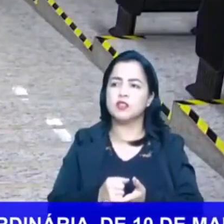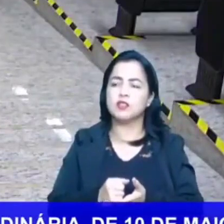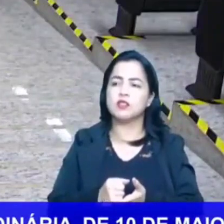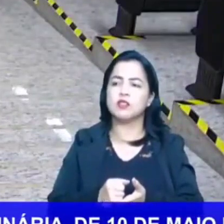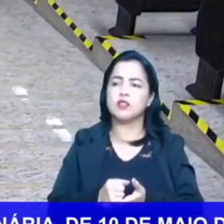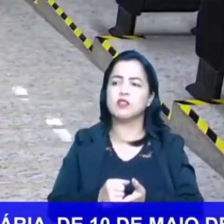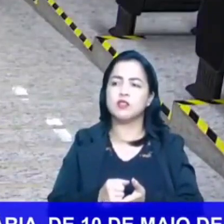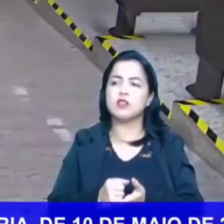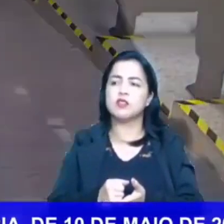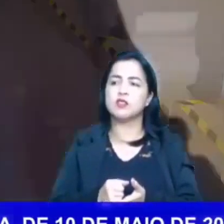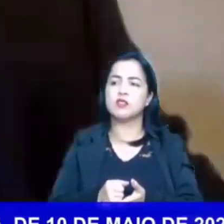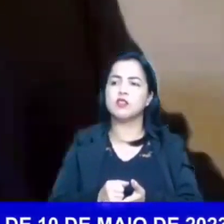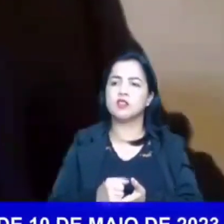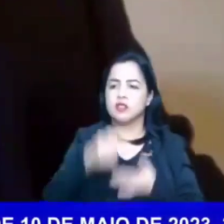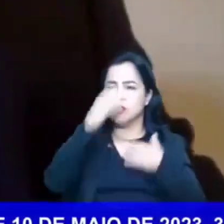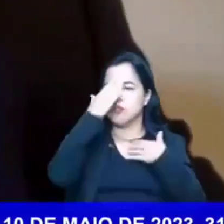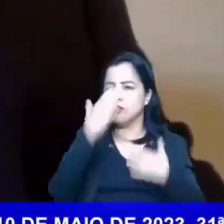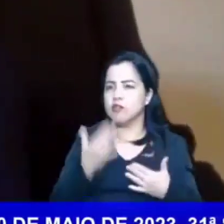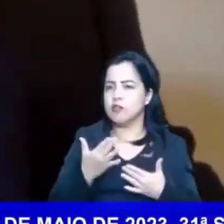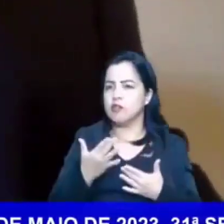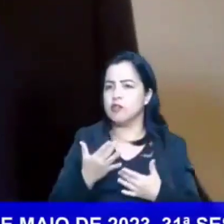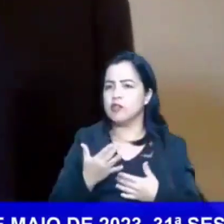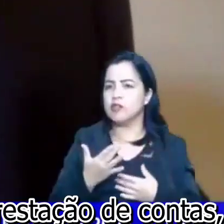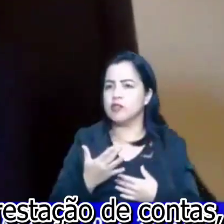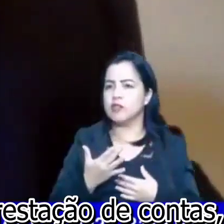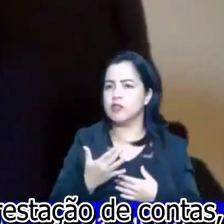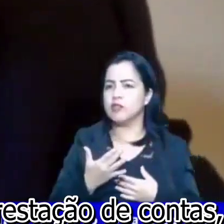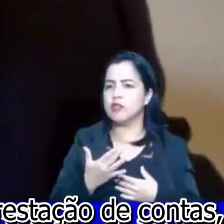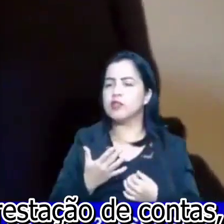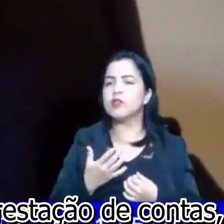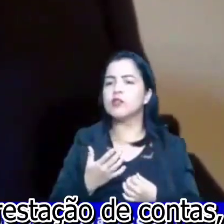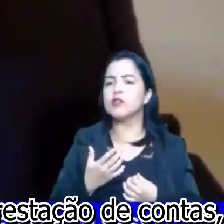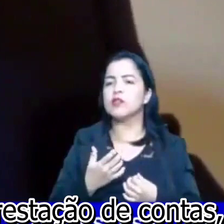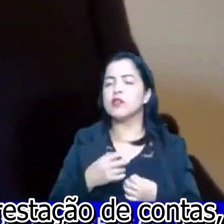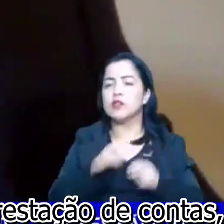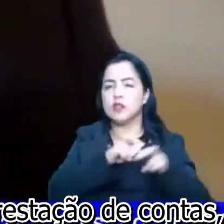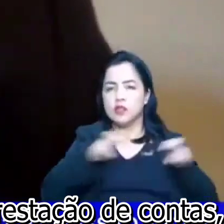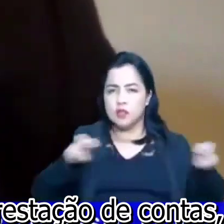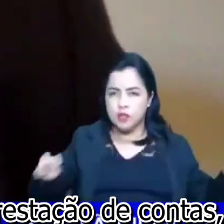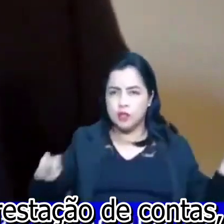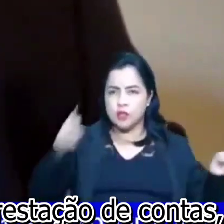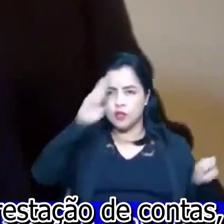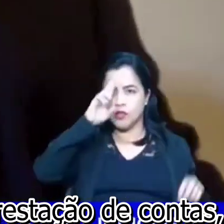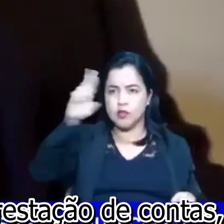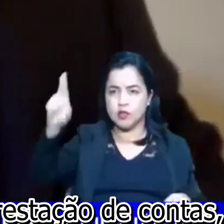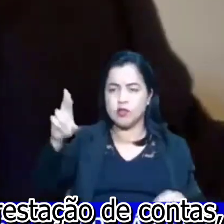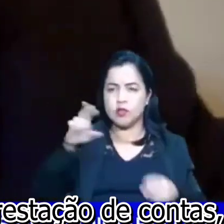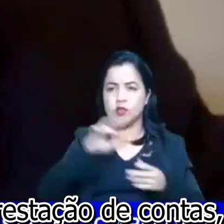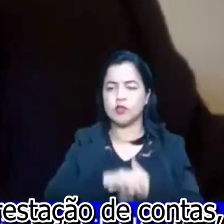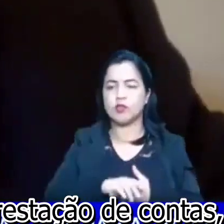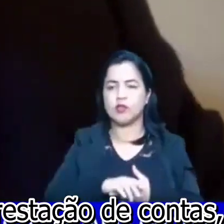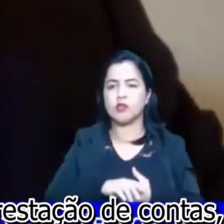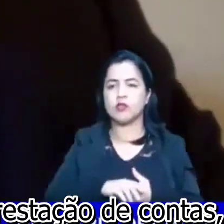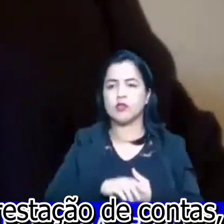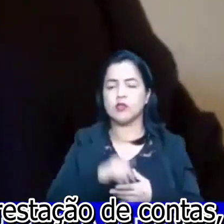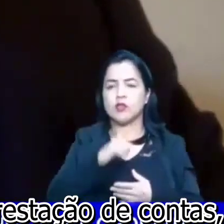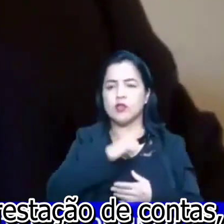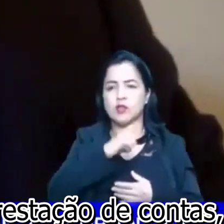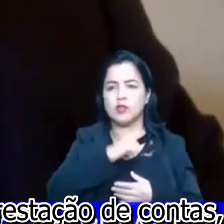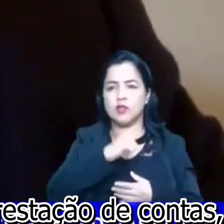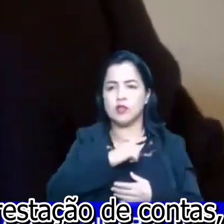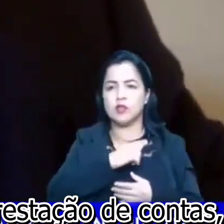Ok, Excelência, muito obrigado. Novamente em chamada de vídeo, senhores magistrados. Então, trata-se